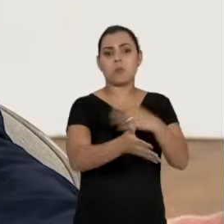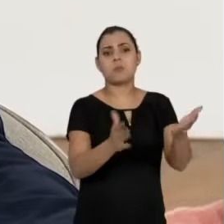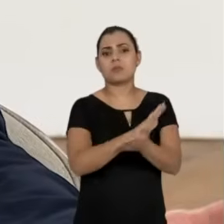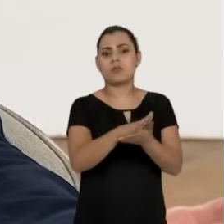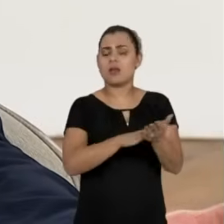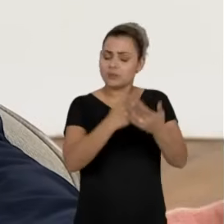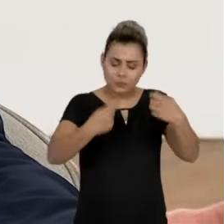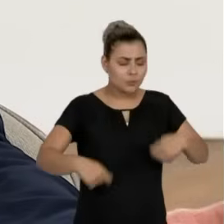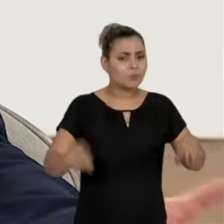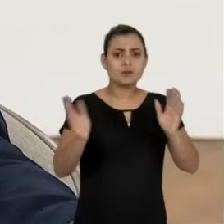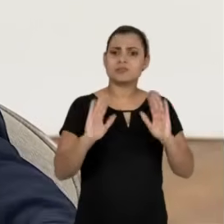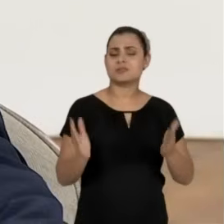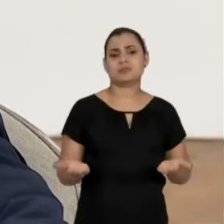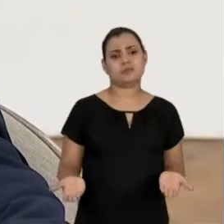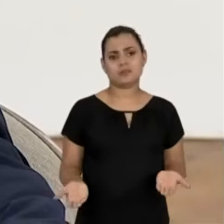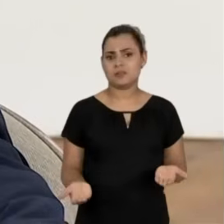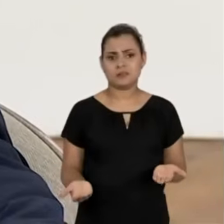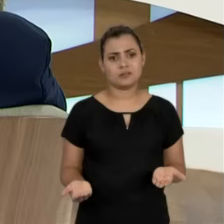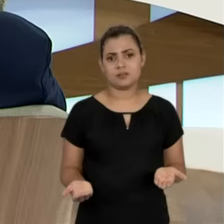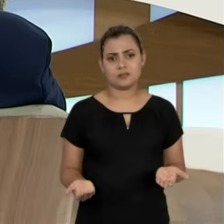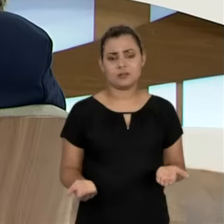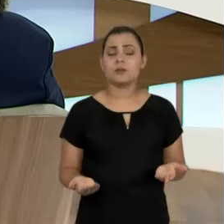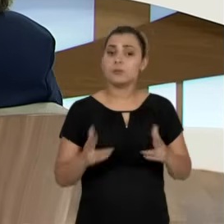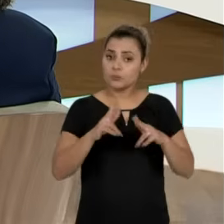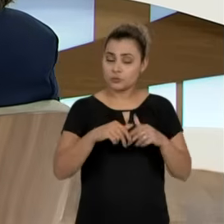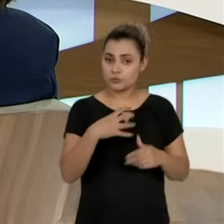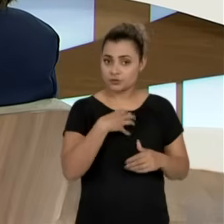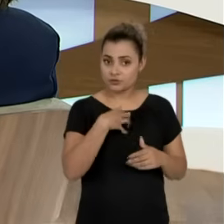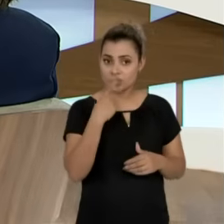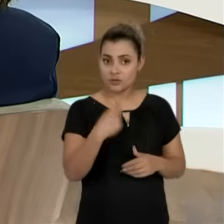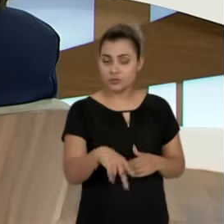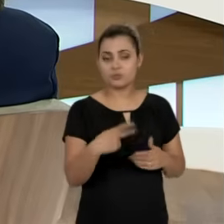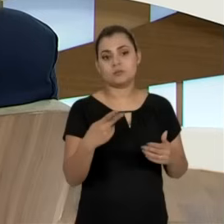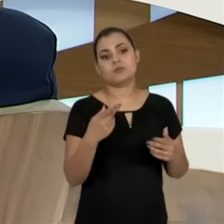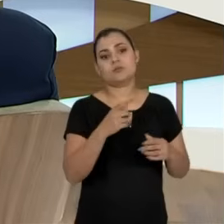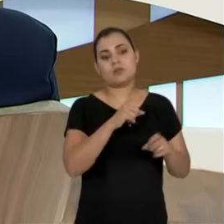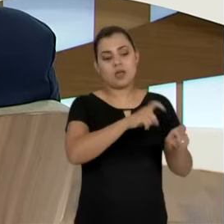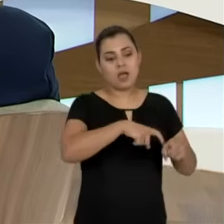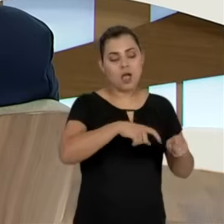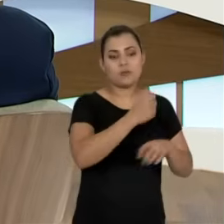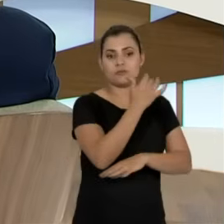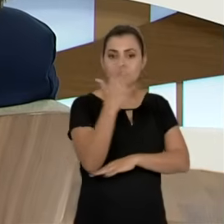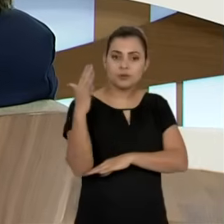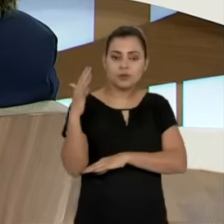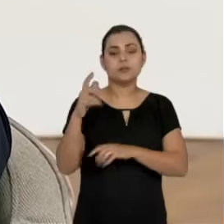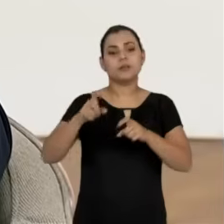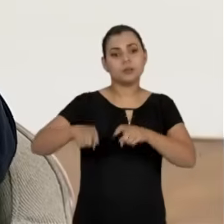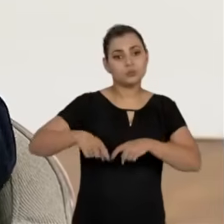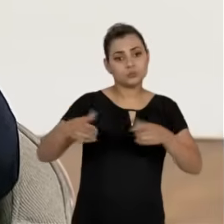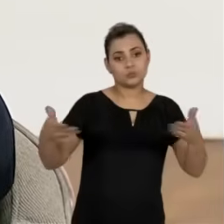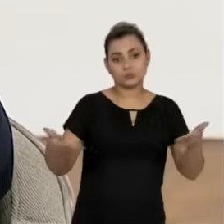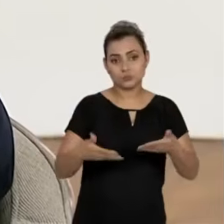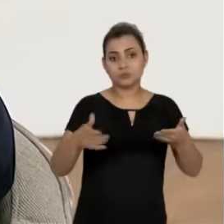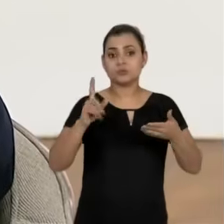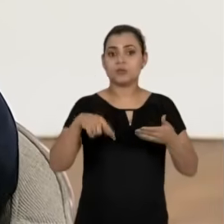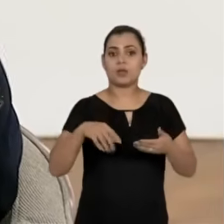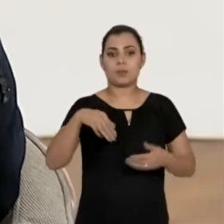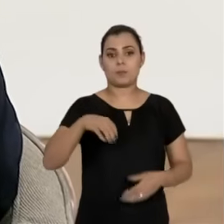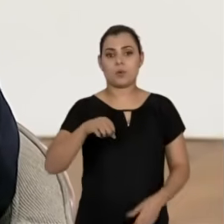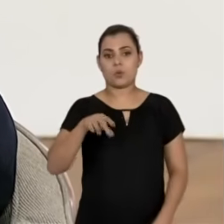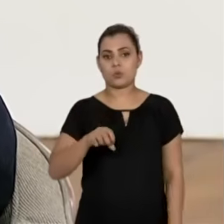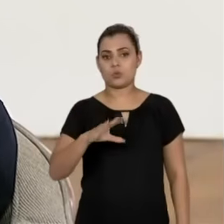precisa derrubar mais nenhuma árvore, né? E esses modelos de agrofloresta, eu explico, hoje em dia a agricultura é uma monocultura,